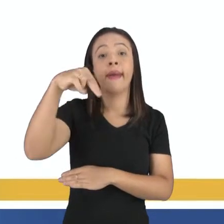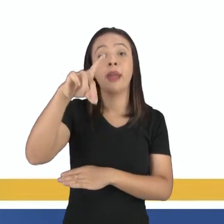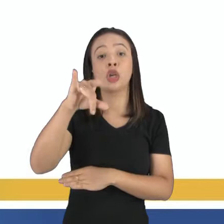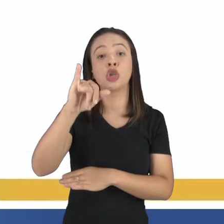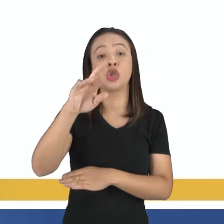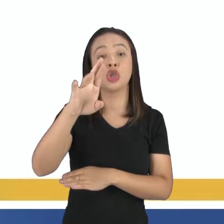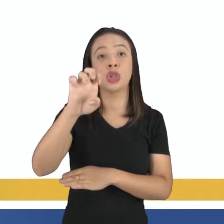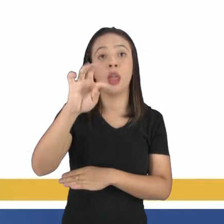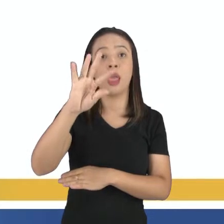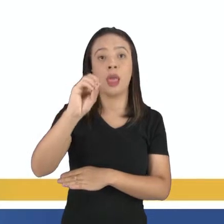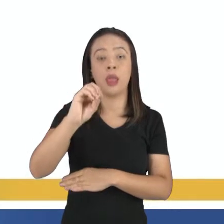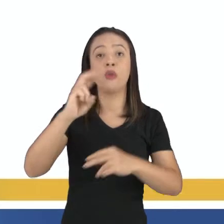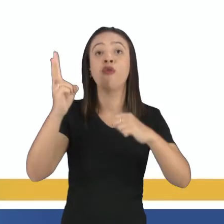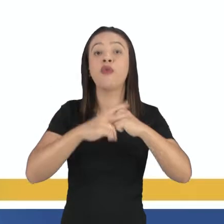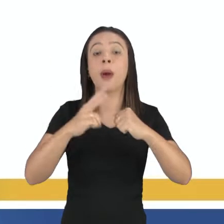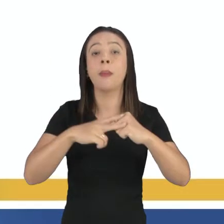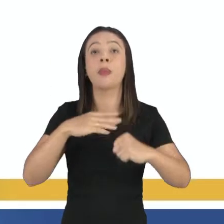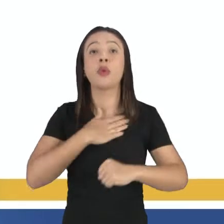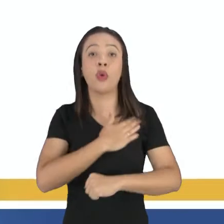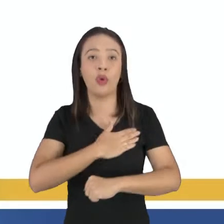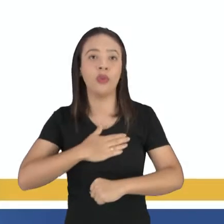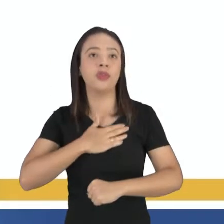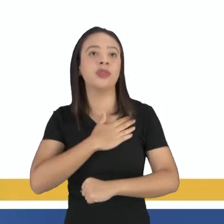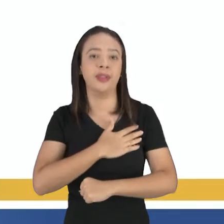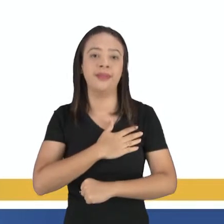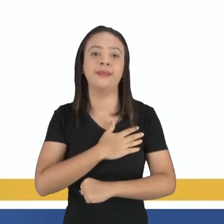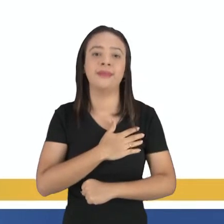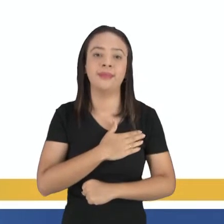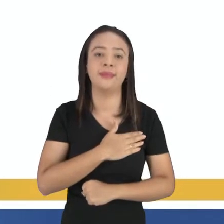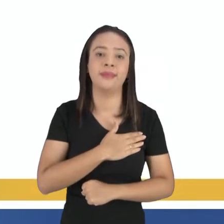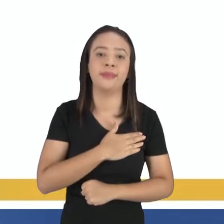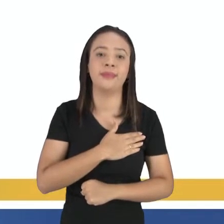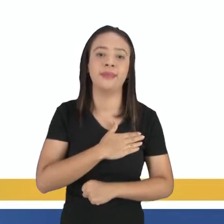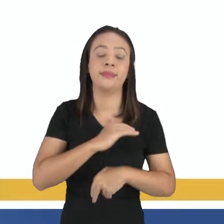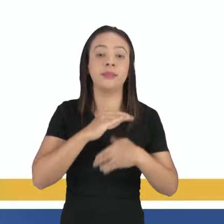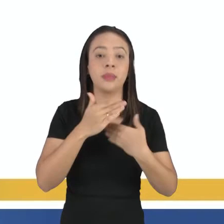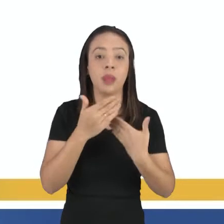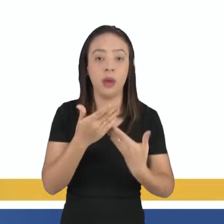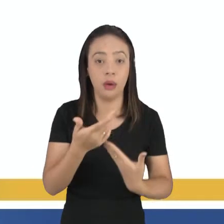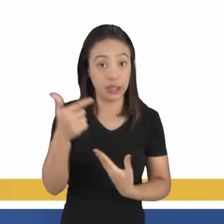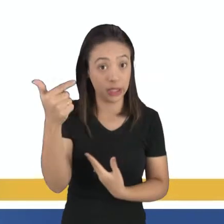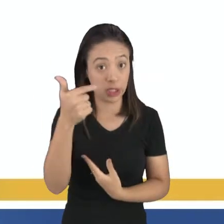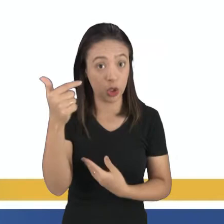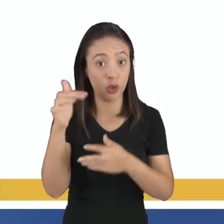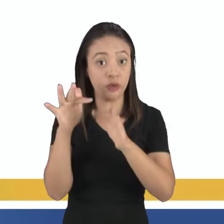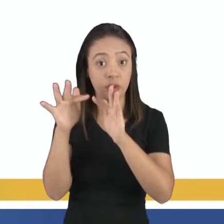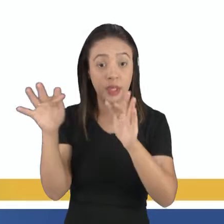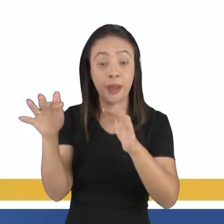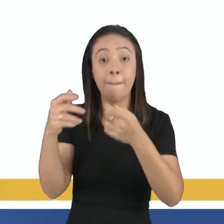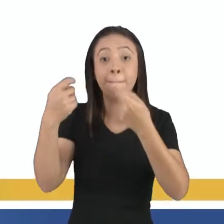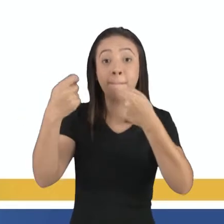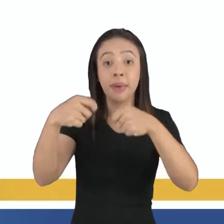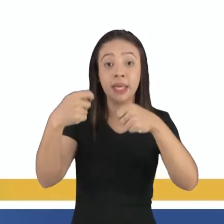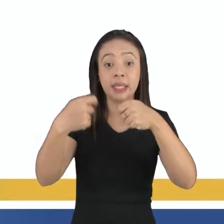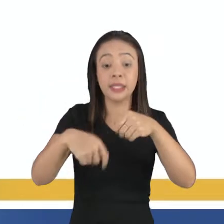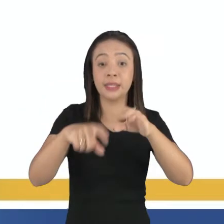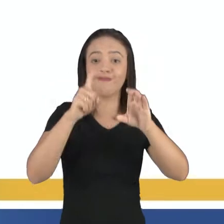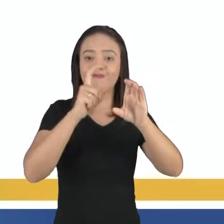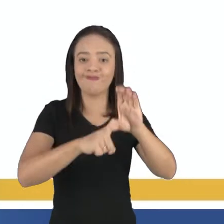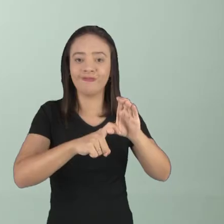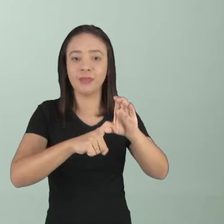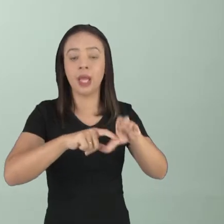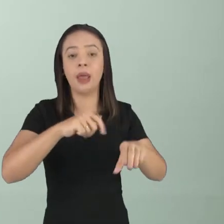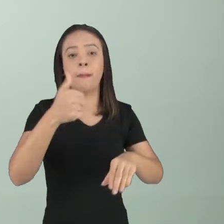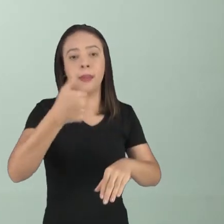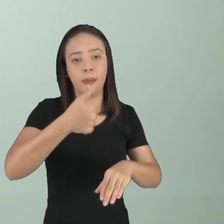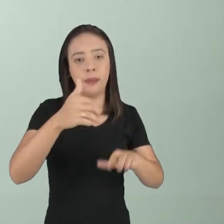a função de um termo integrante da oração anterior. Então, já a segunda, ela possui uma função